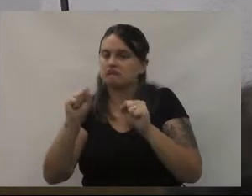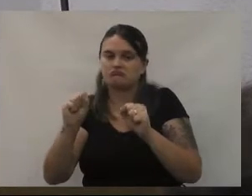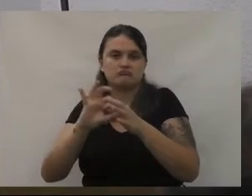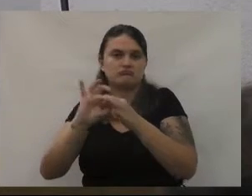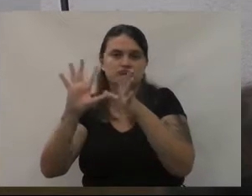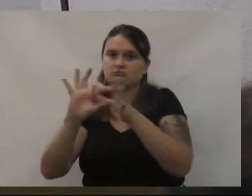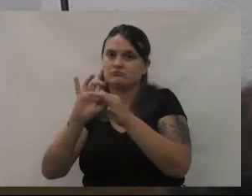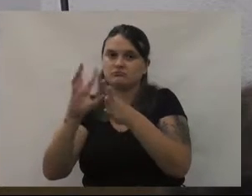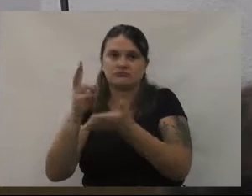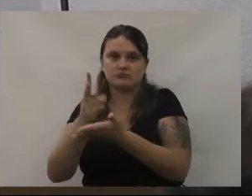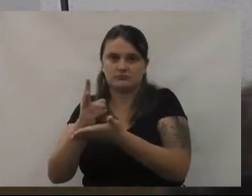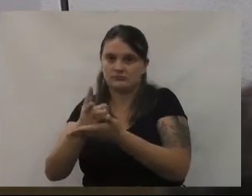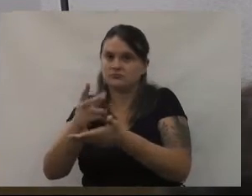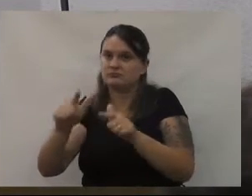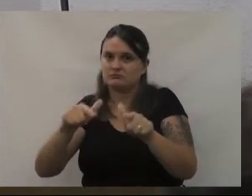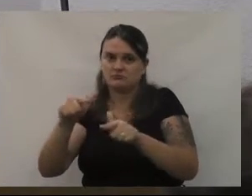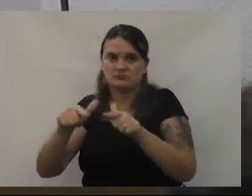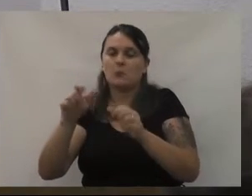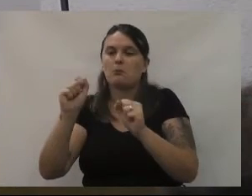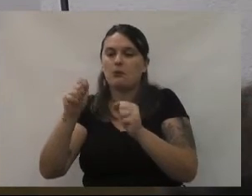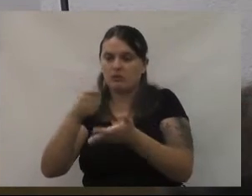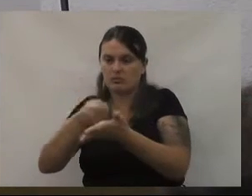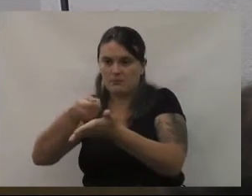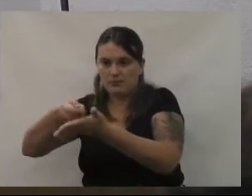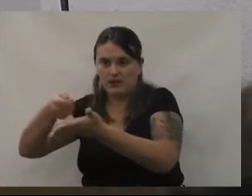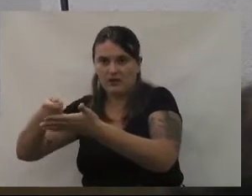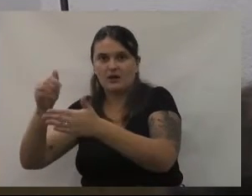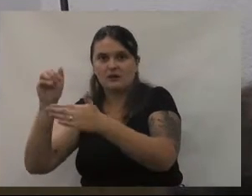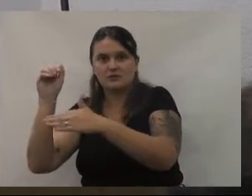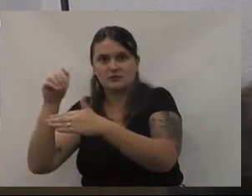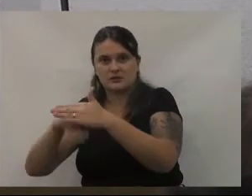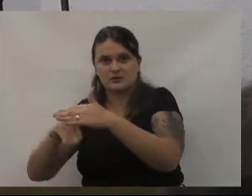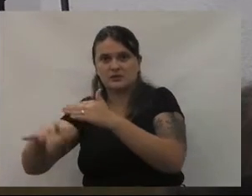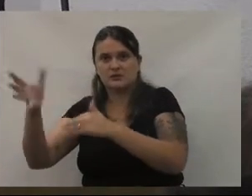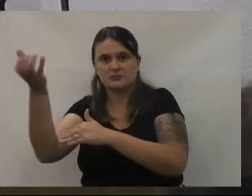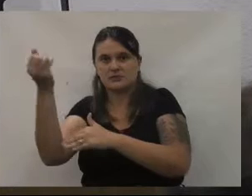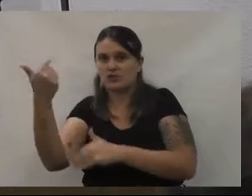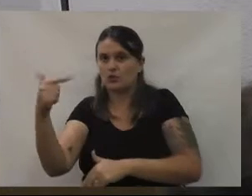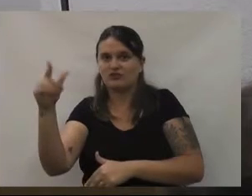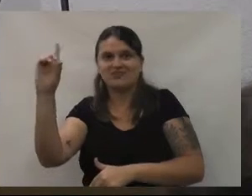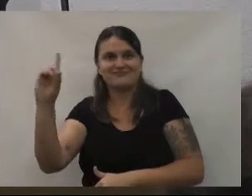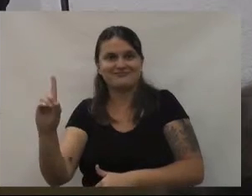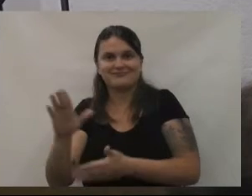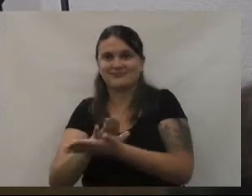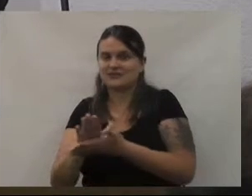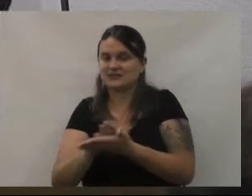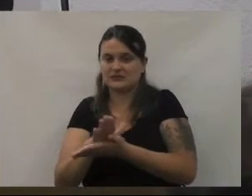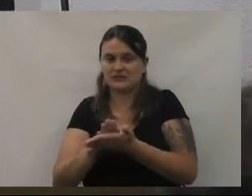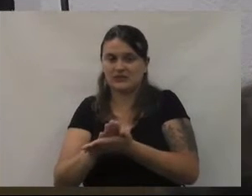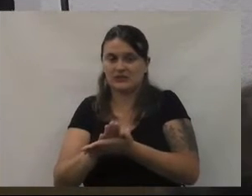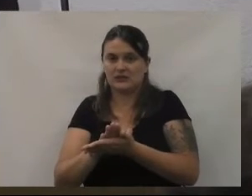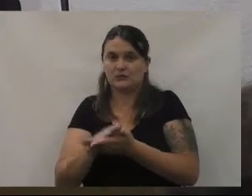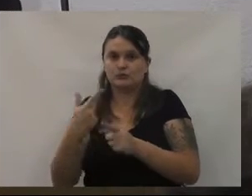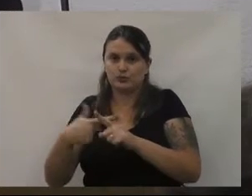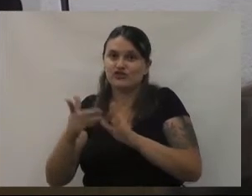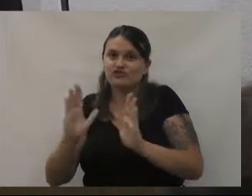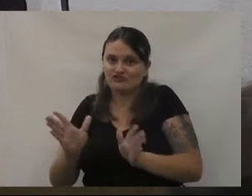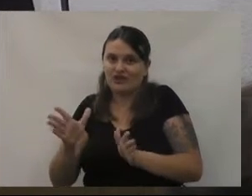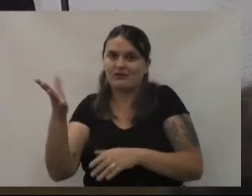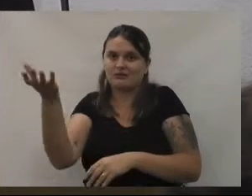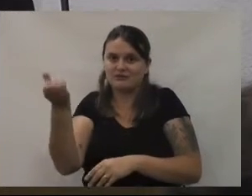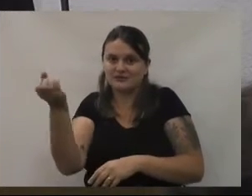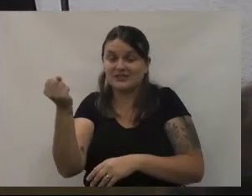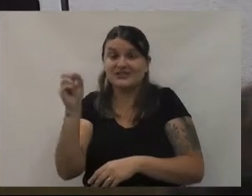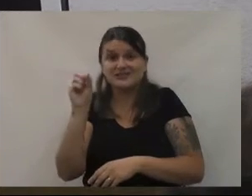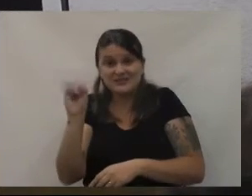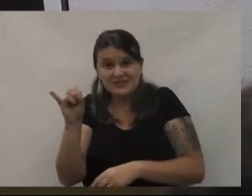ele continua recolhendo para a Previdência sem direito algum, e ele mais...